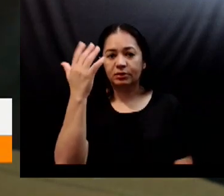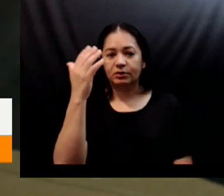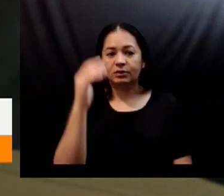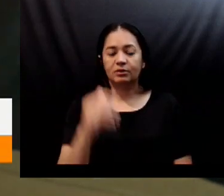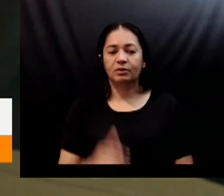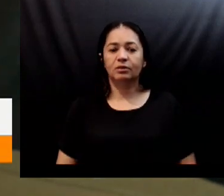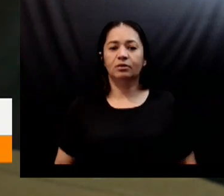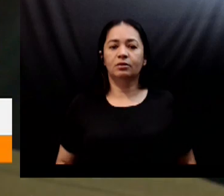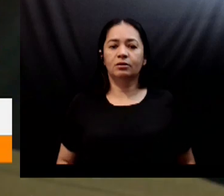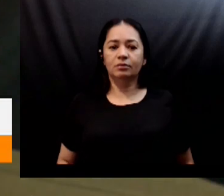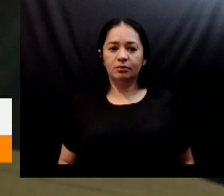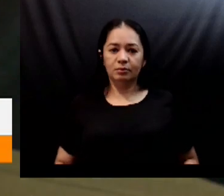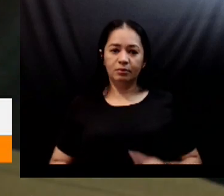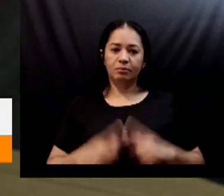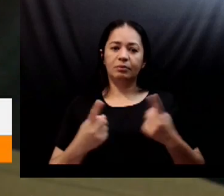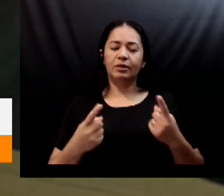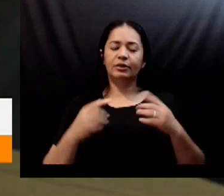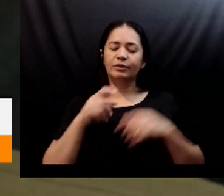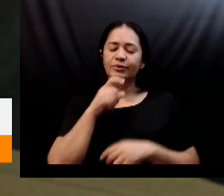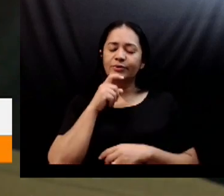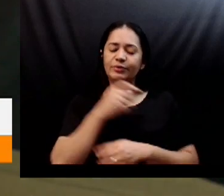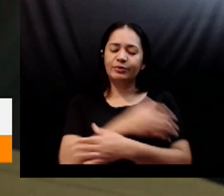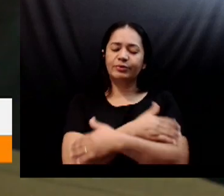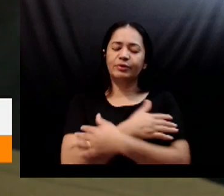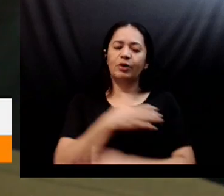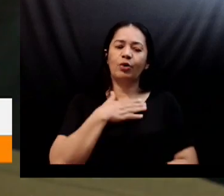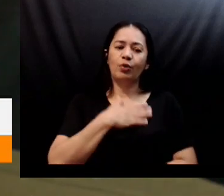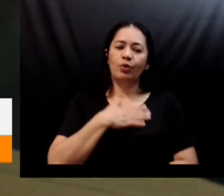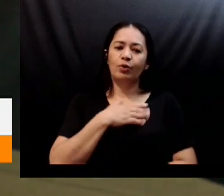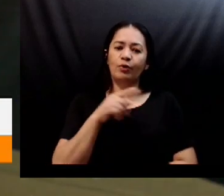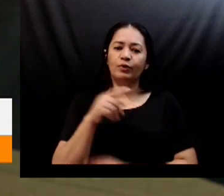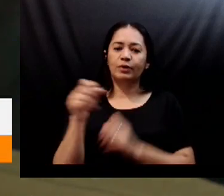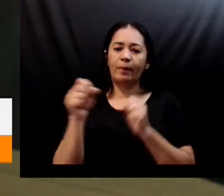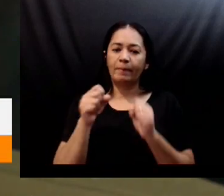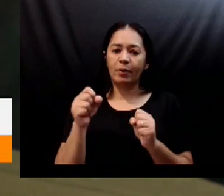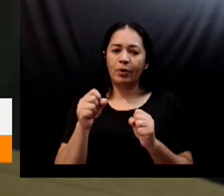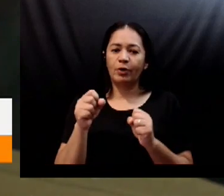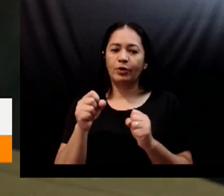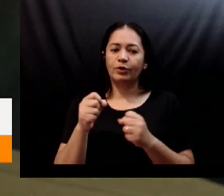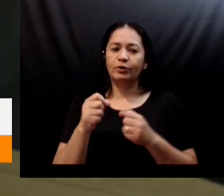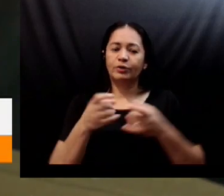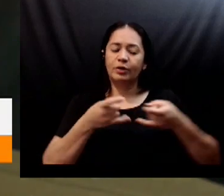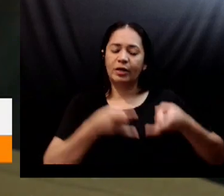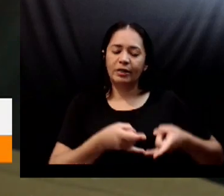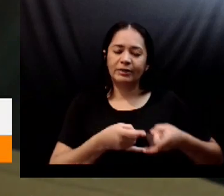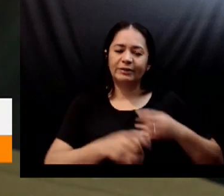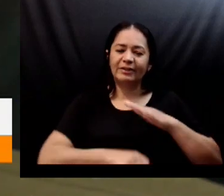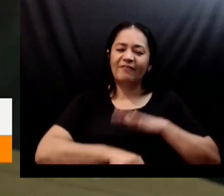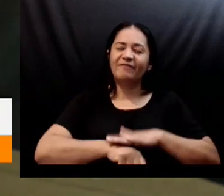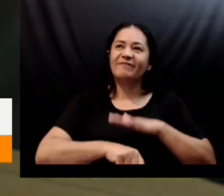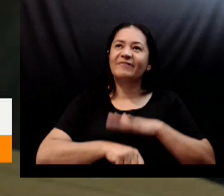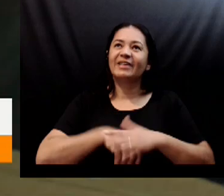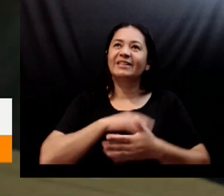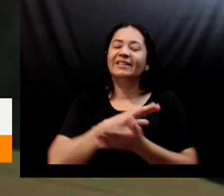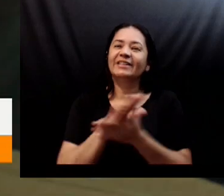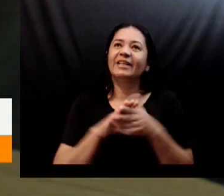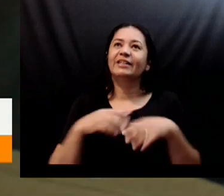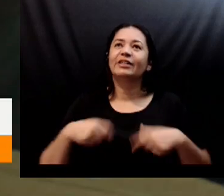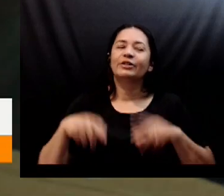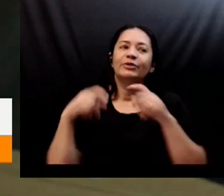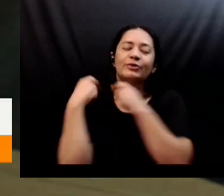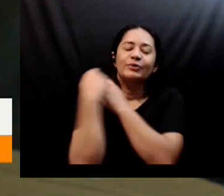aquele friozinho gostoso, dá para você ficar na sua cama, fazendo nada, enroladinho na coberta, curtindo o